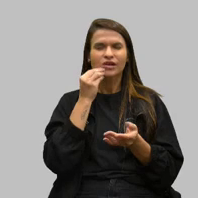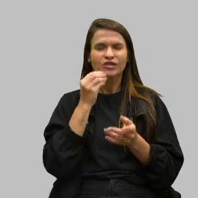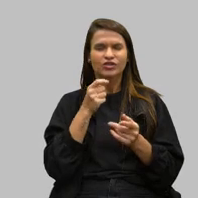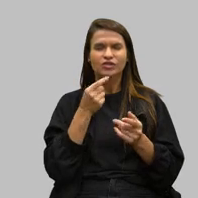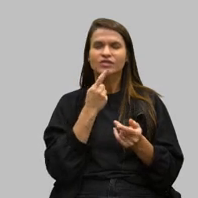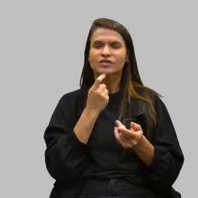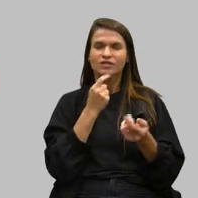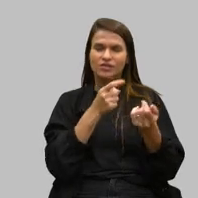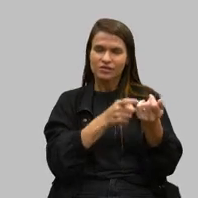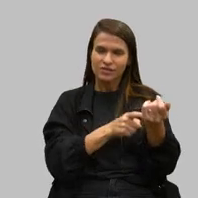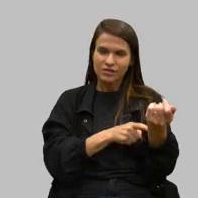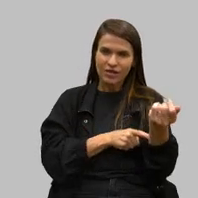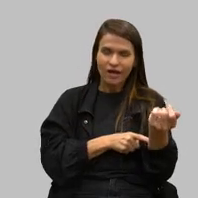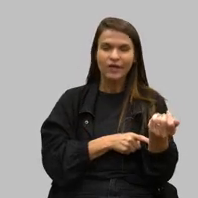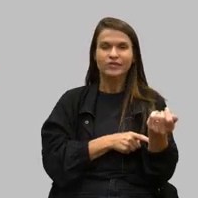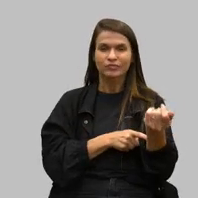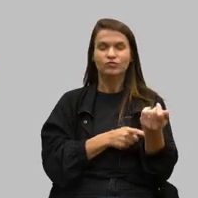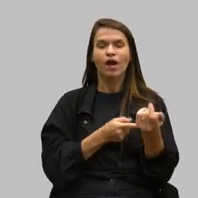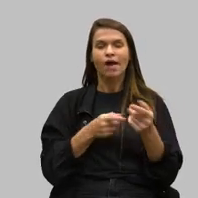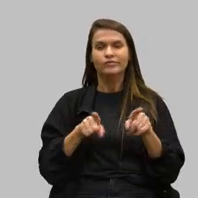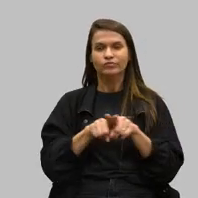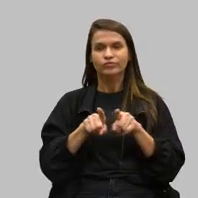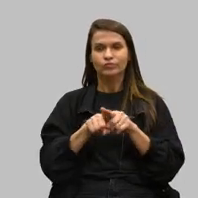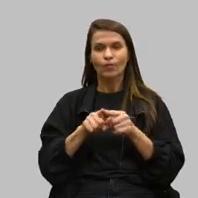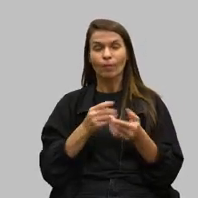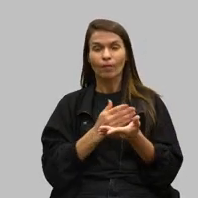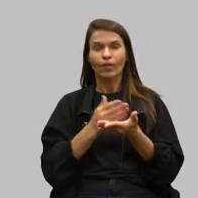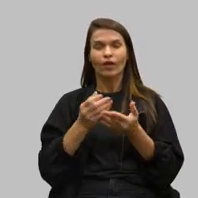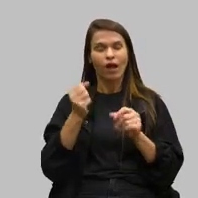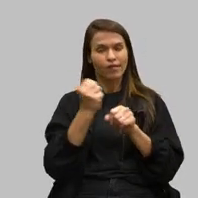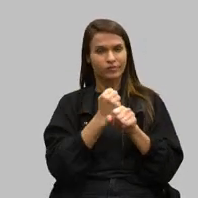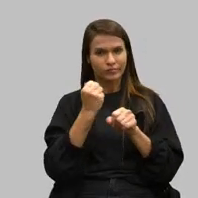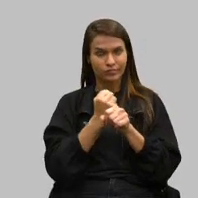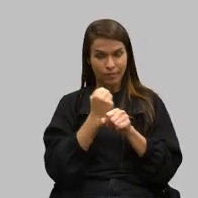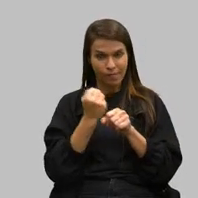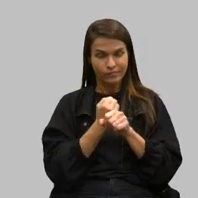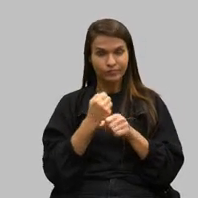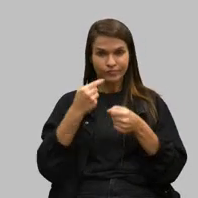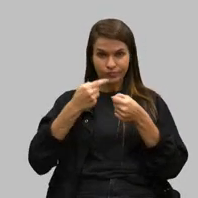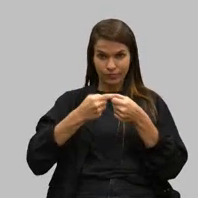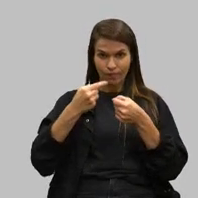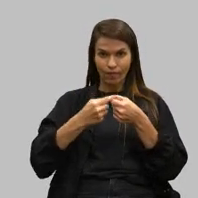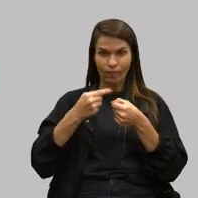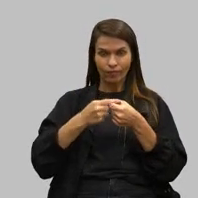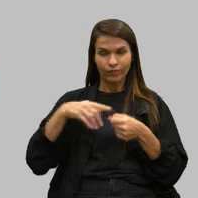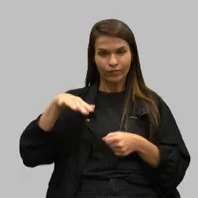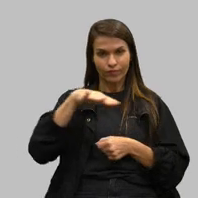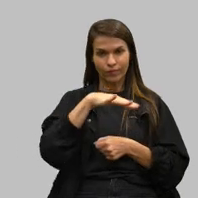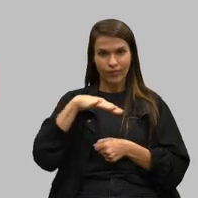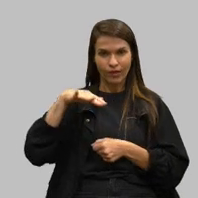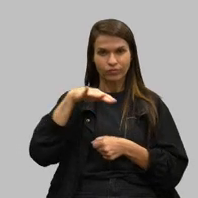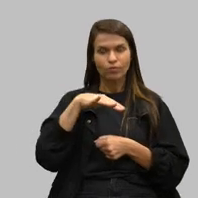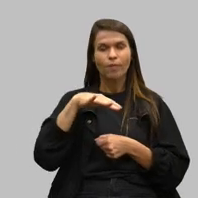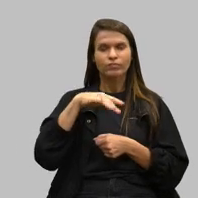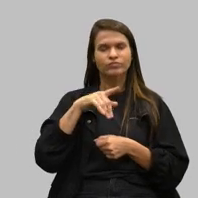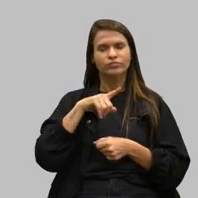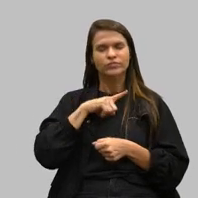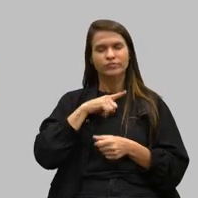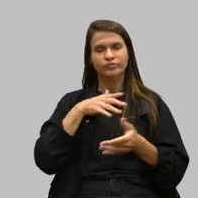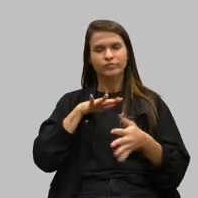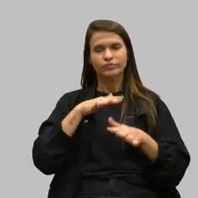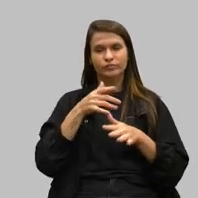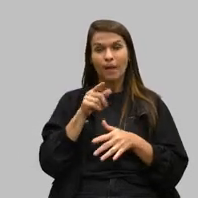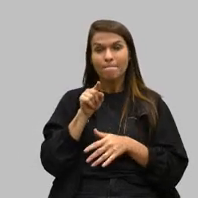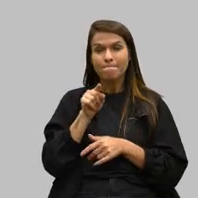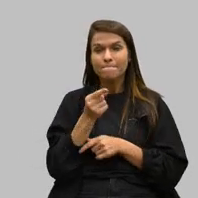creditado para que sejam iniciadas essas obras. A nossa cidade e a nossa região do Vetor Norte, que a gente tem mais ou menos mil